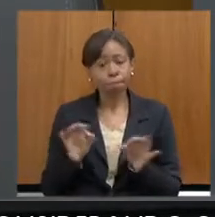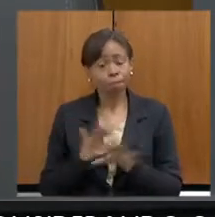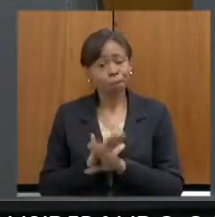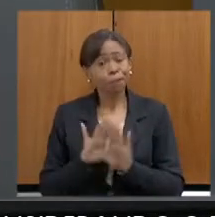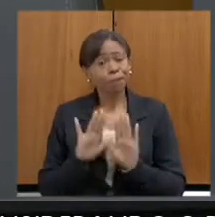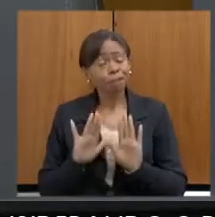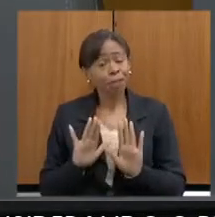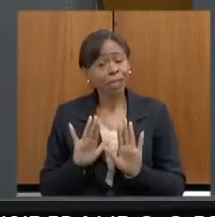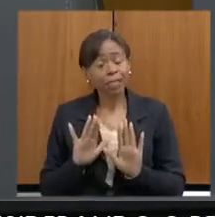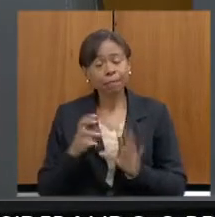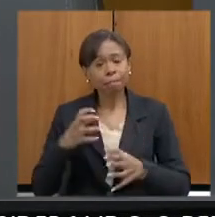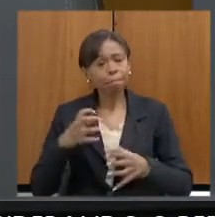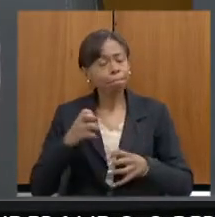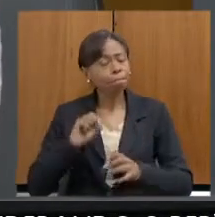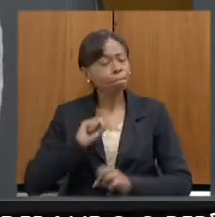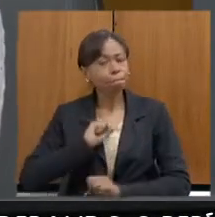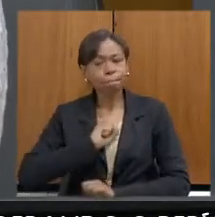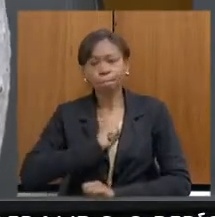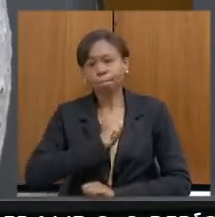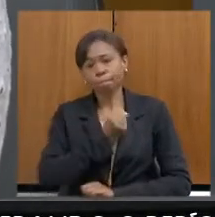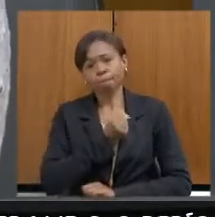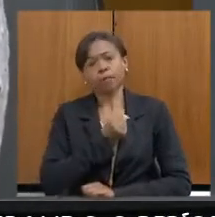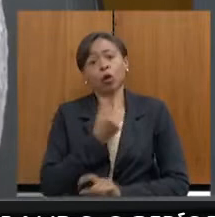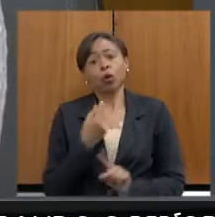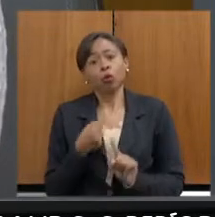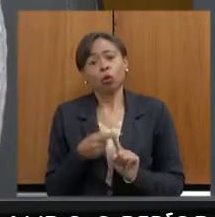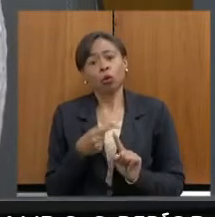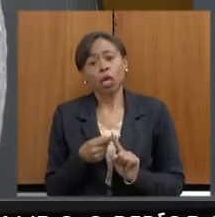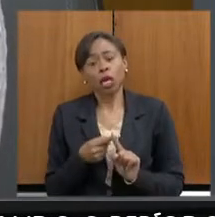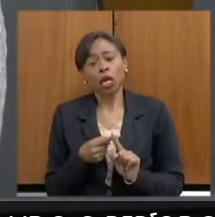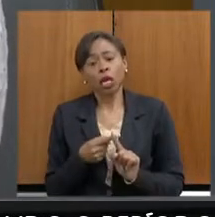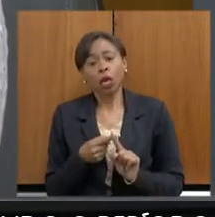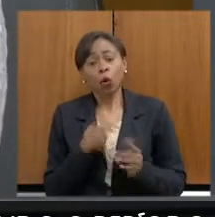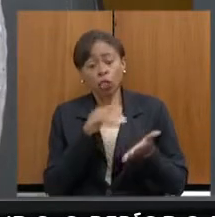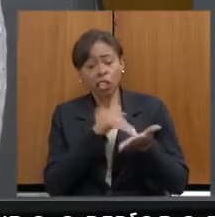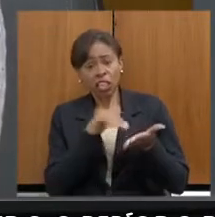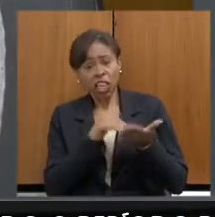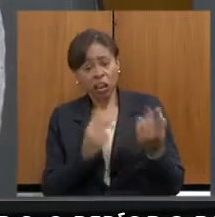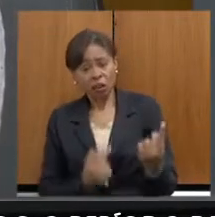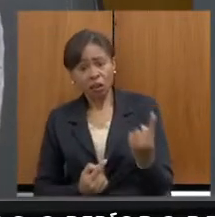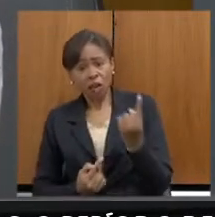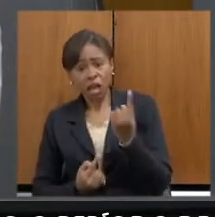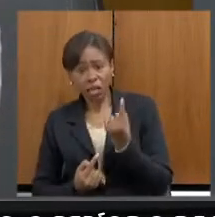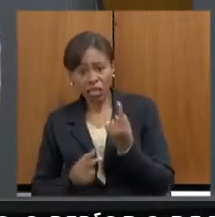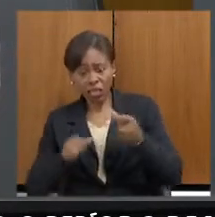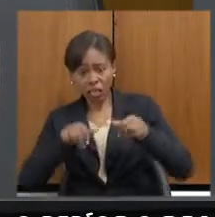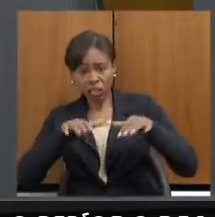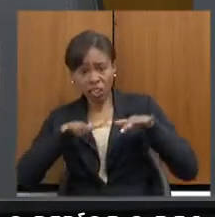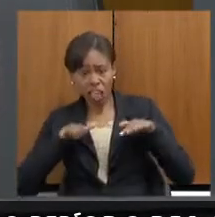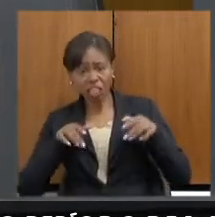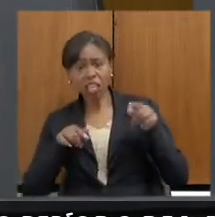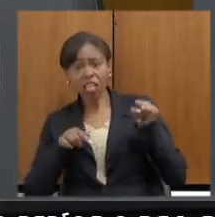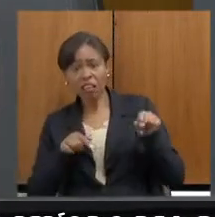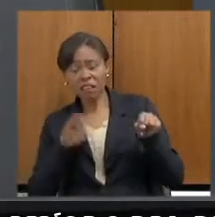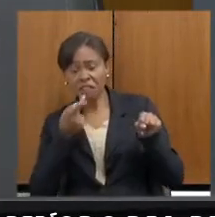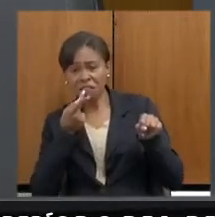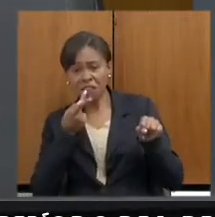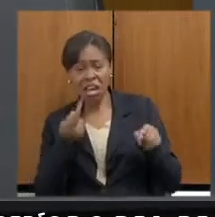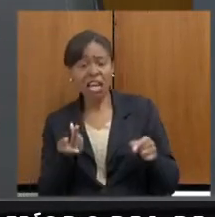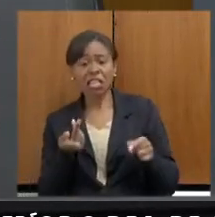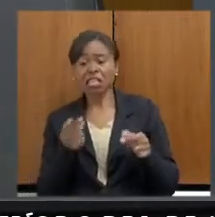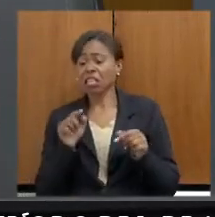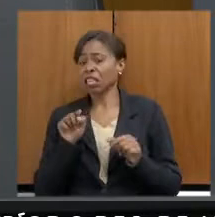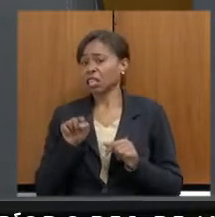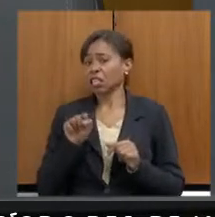profunda indignação do Estado vira Akira essa audiência afirmar categoricamente que